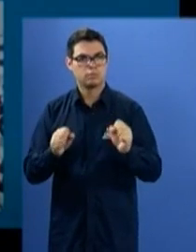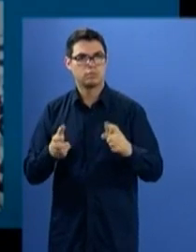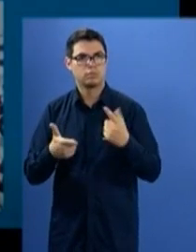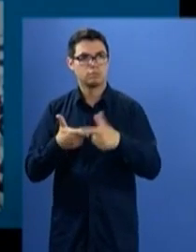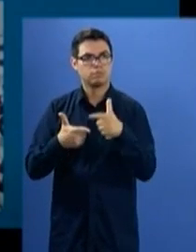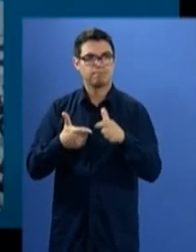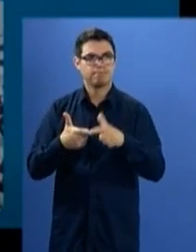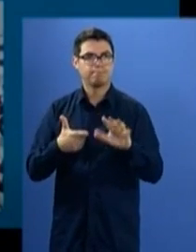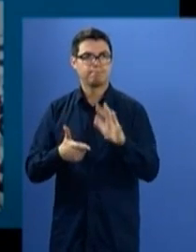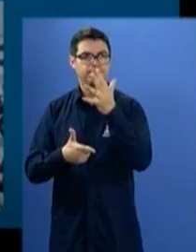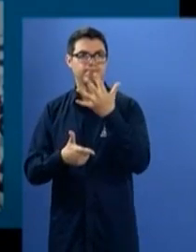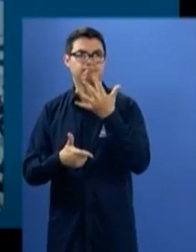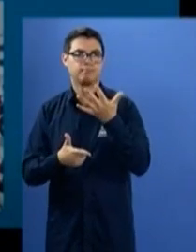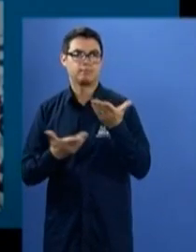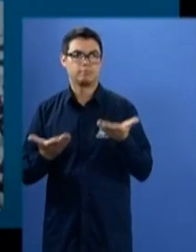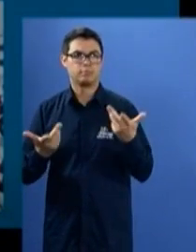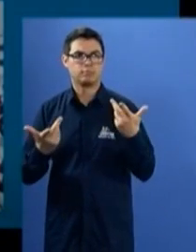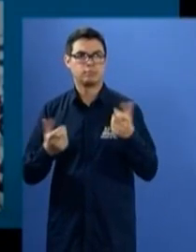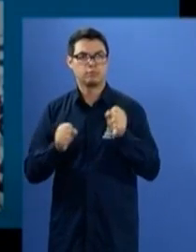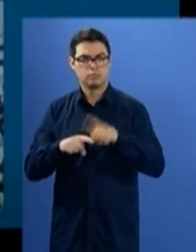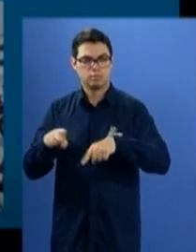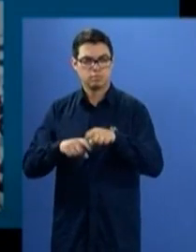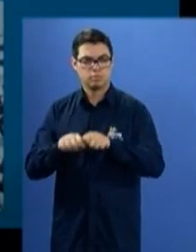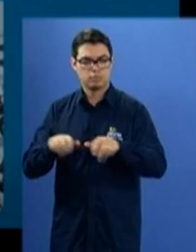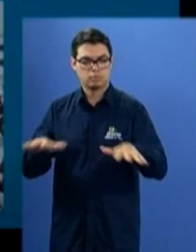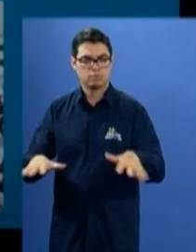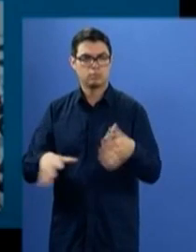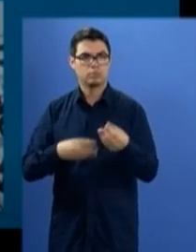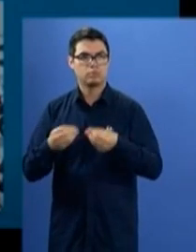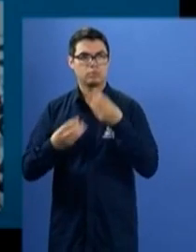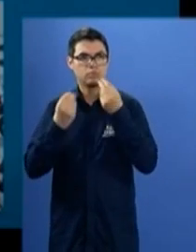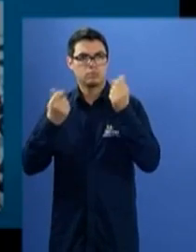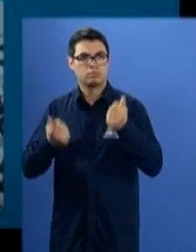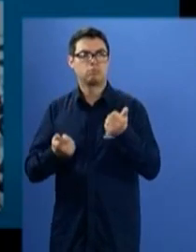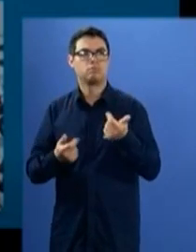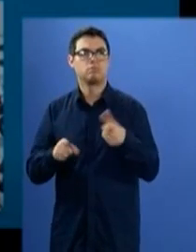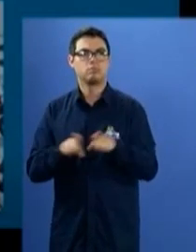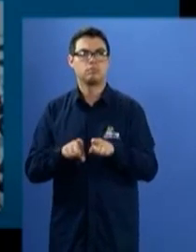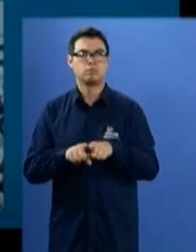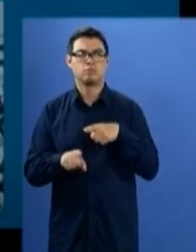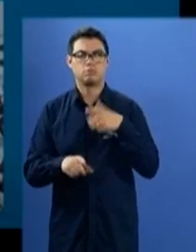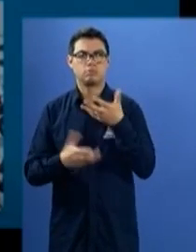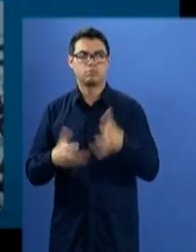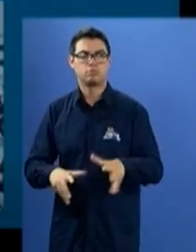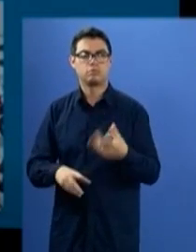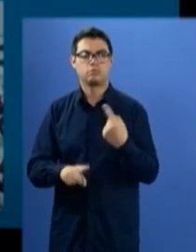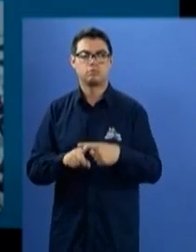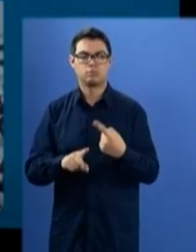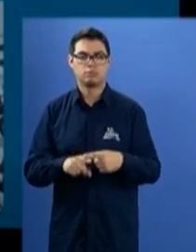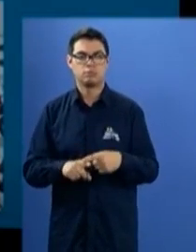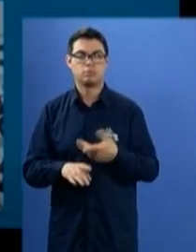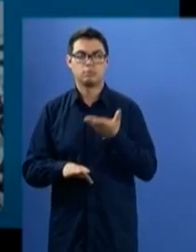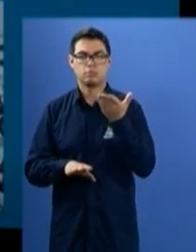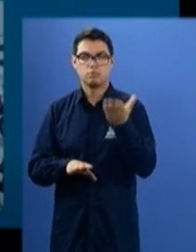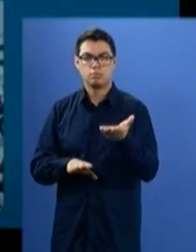ou pode começar a expelir produtos com uma péssima qualidade. E isso nós não queremos. Por quê?